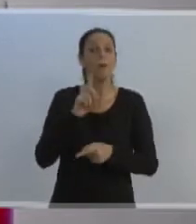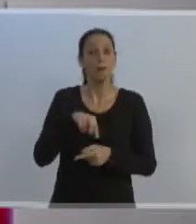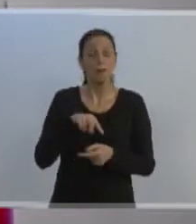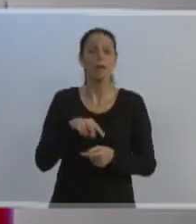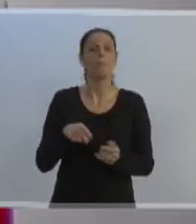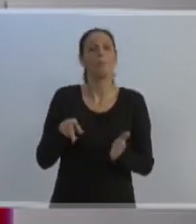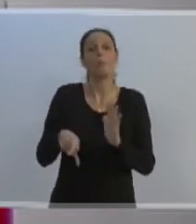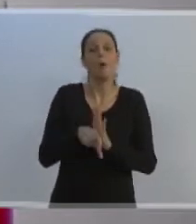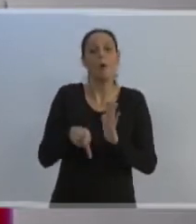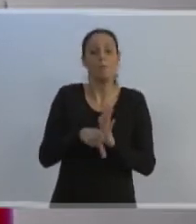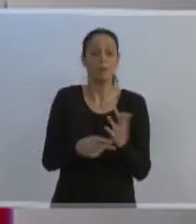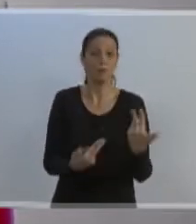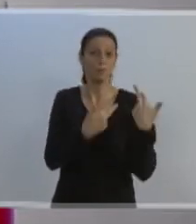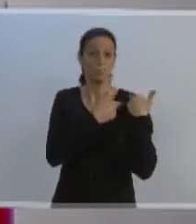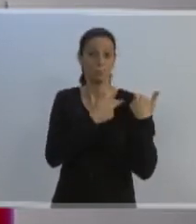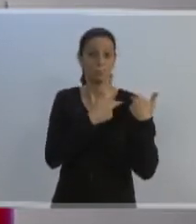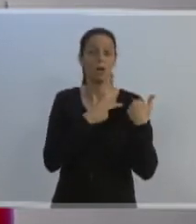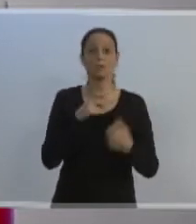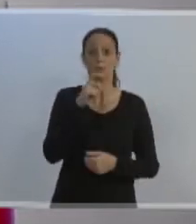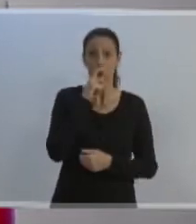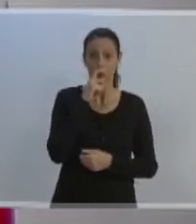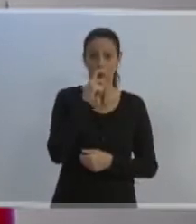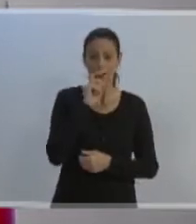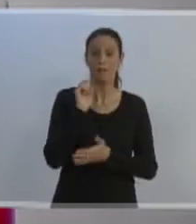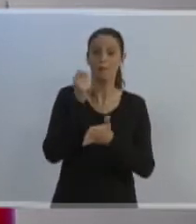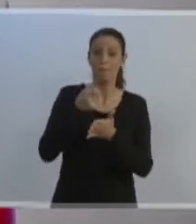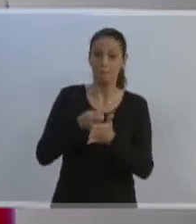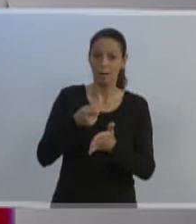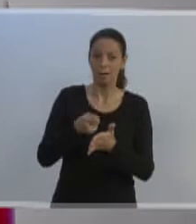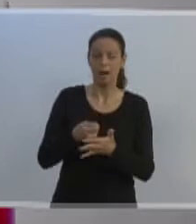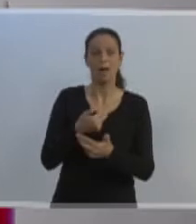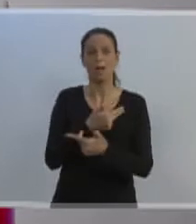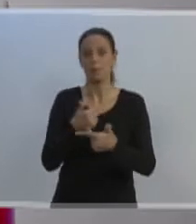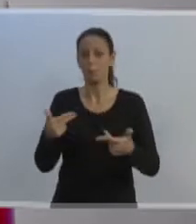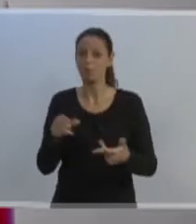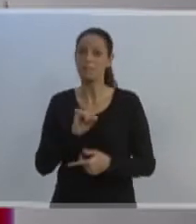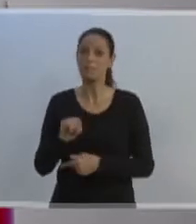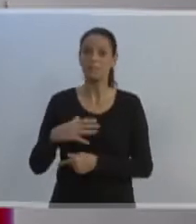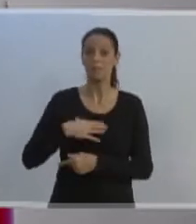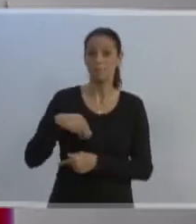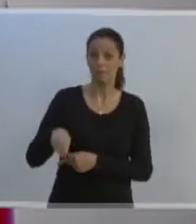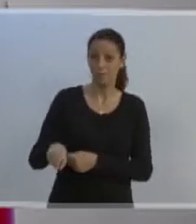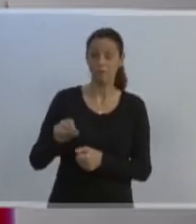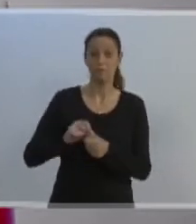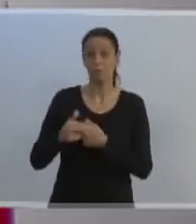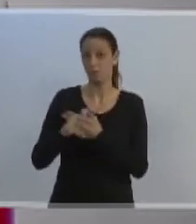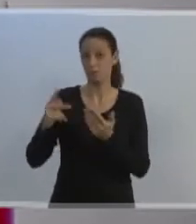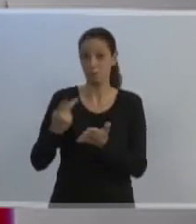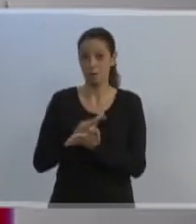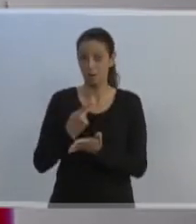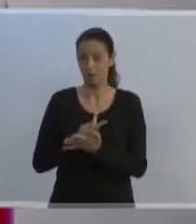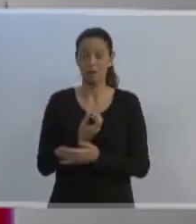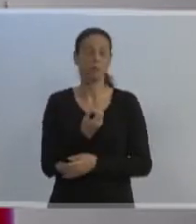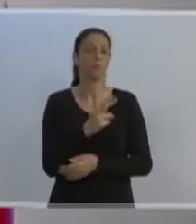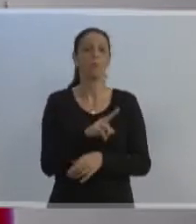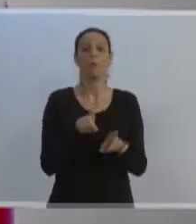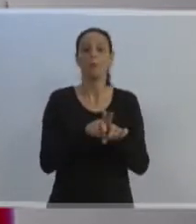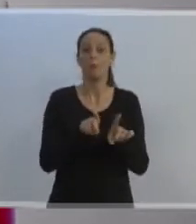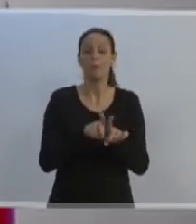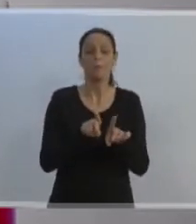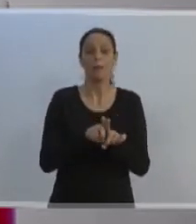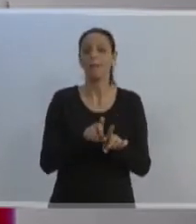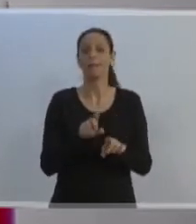pais arcar civilmente com o pagamento de indenização pelos atos danosos a terceiros que os